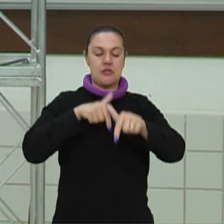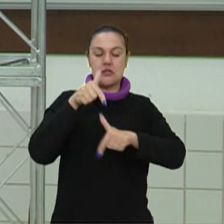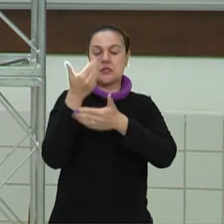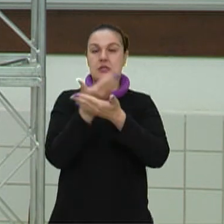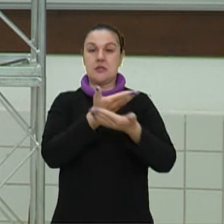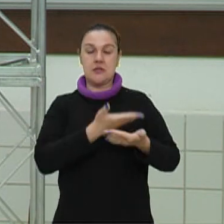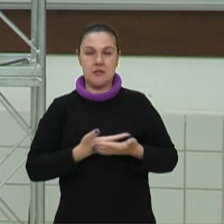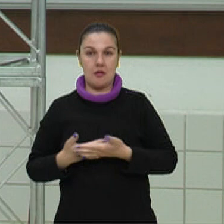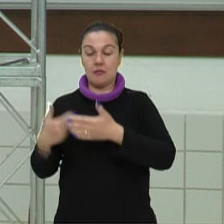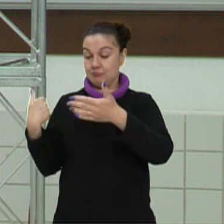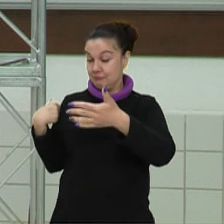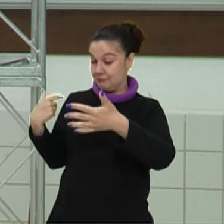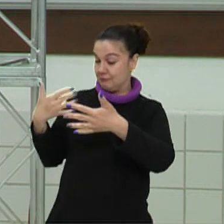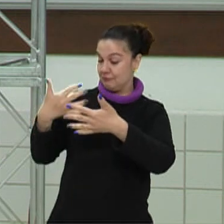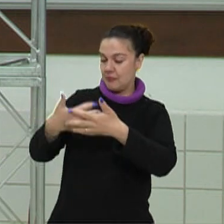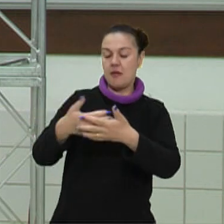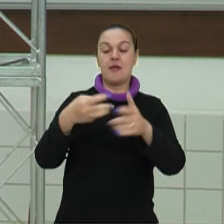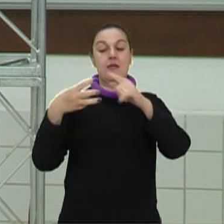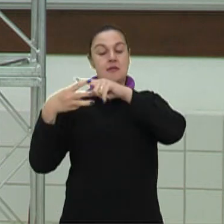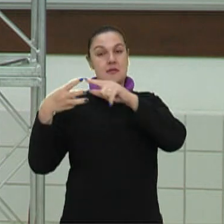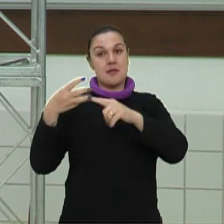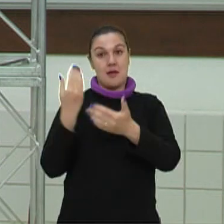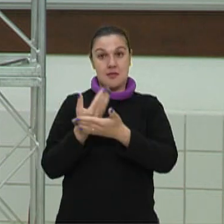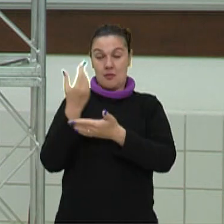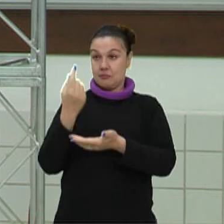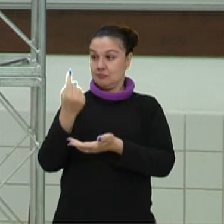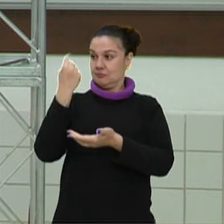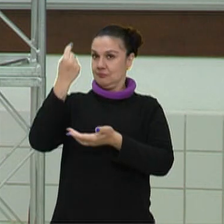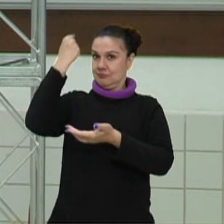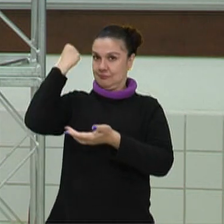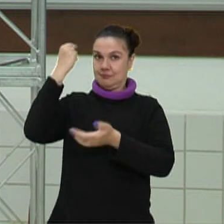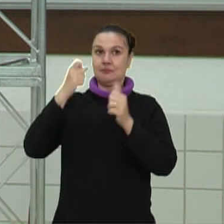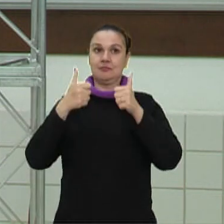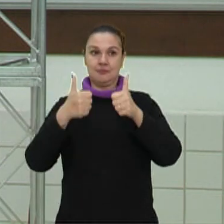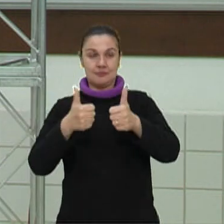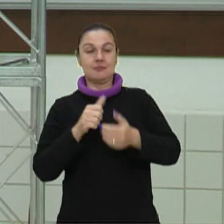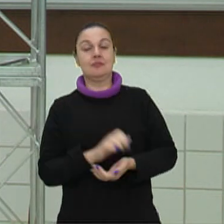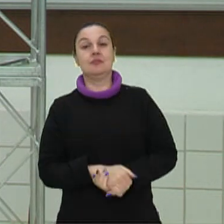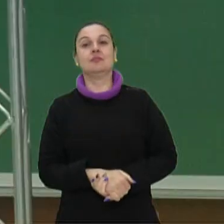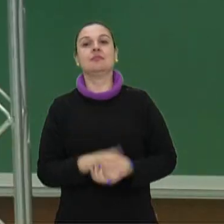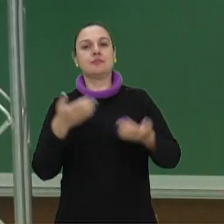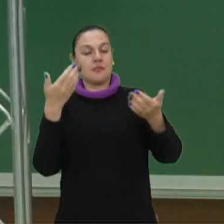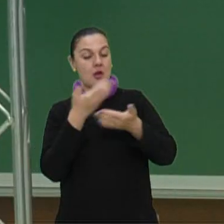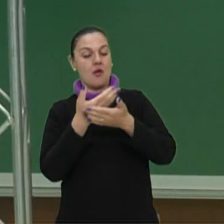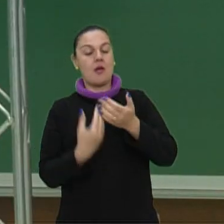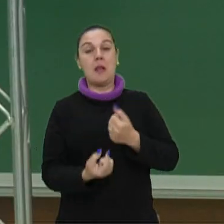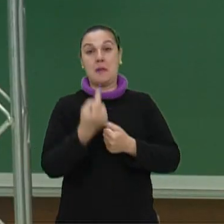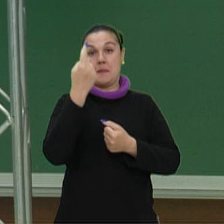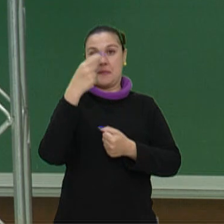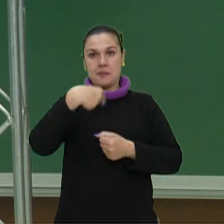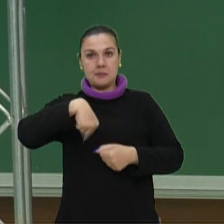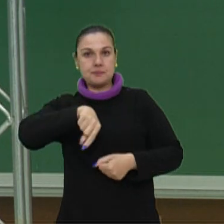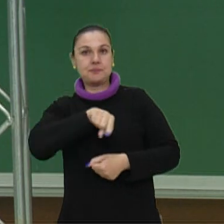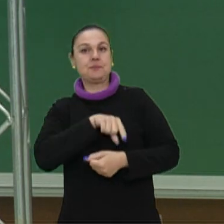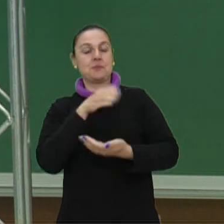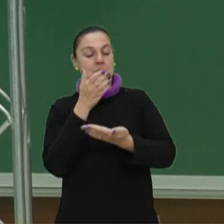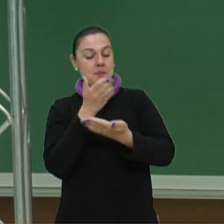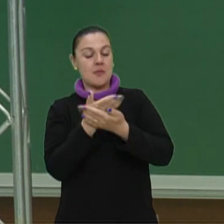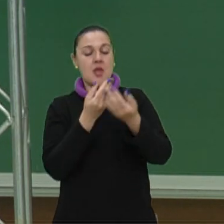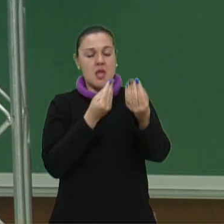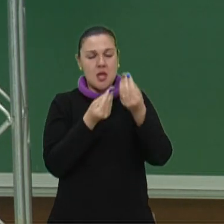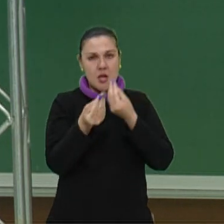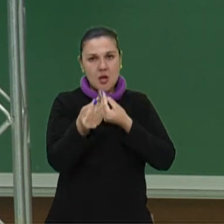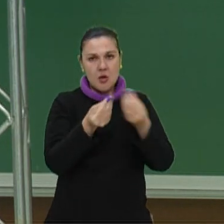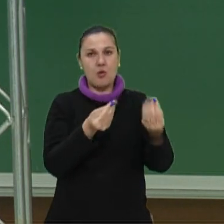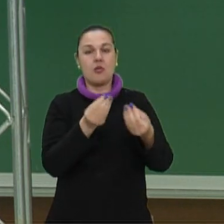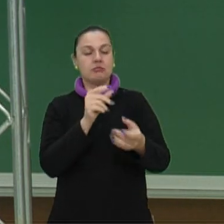aí meio que uma retomada das últimas 3 aulas que a gente fez, beleza? Tranquilo? Então, na aula anterior, a gente viu, né,